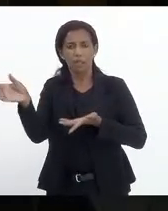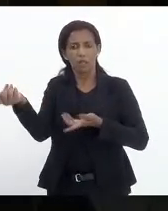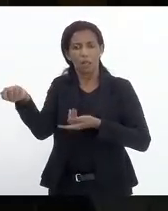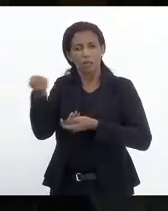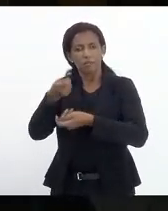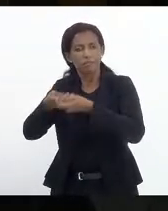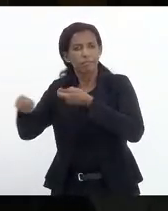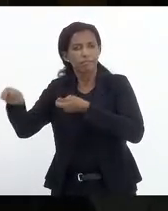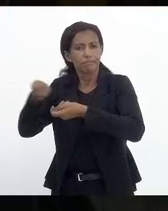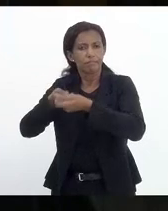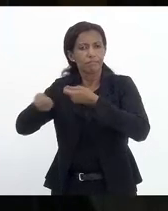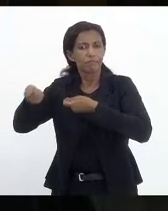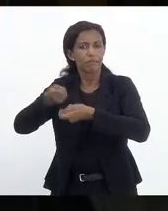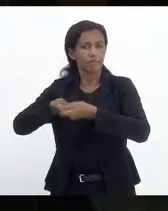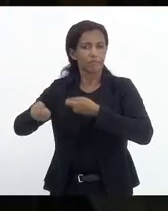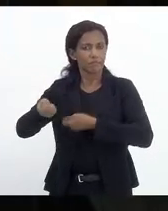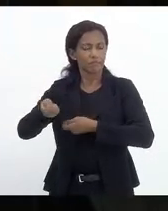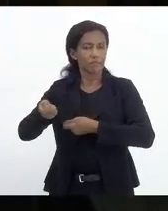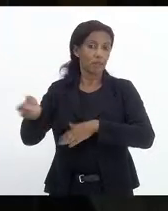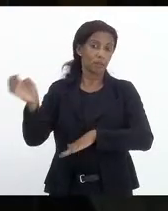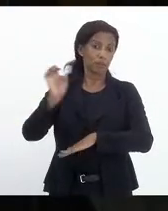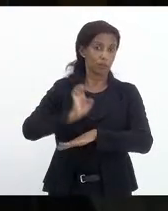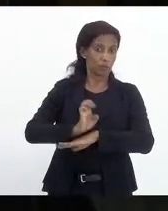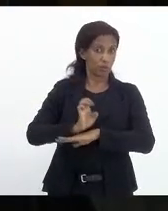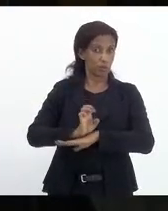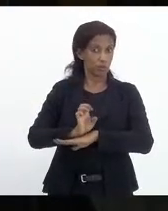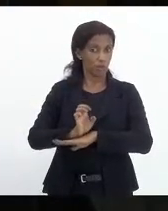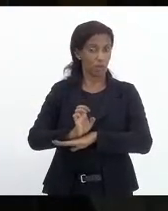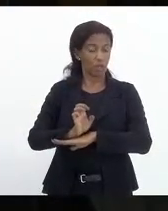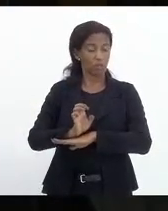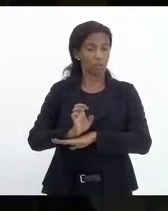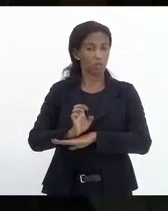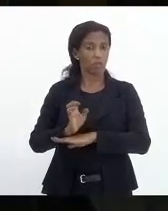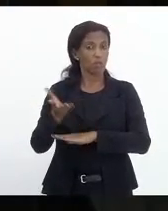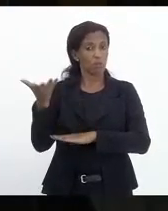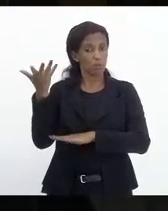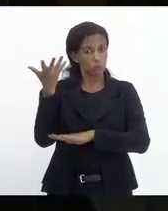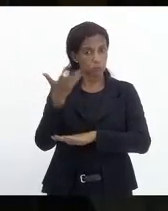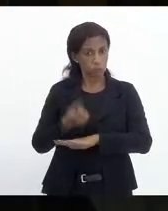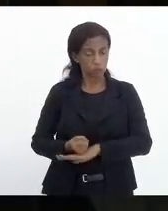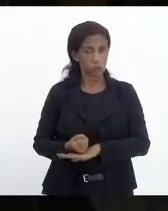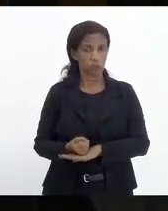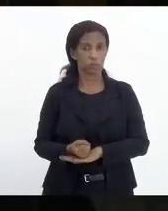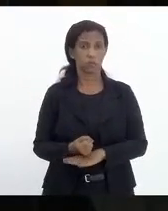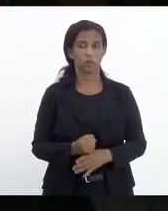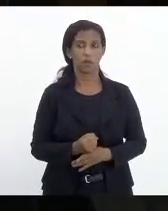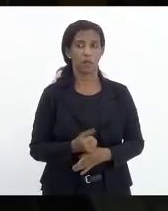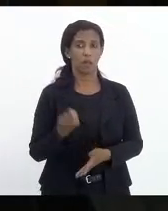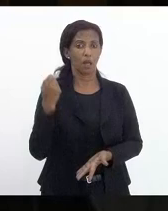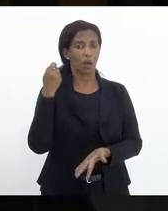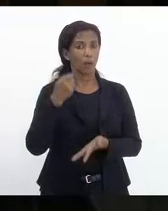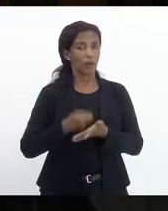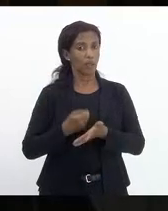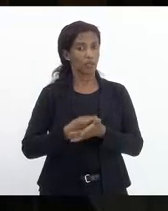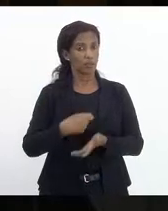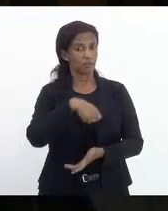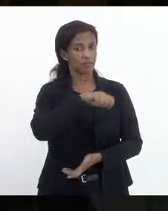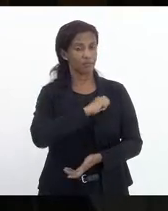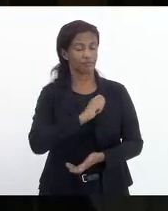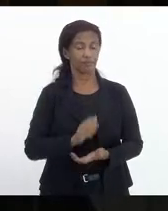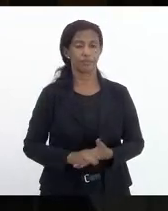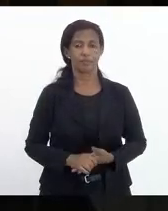negociações para o estado aderir de forma definitiva ao regime de recuperação